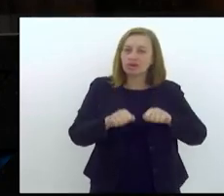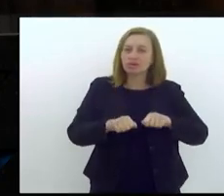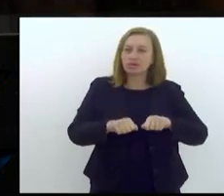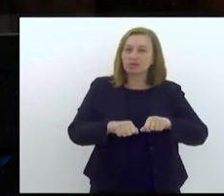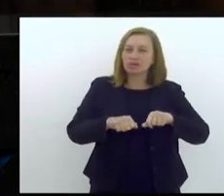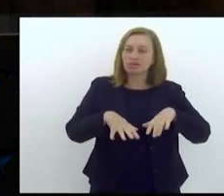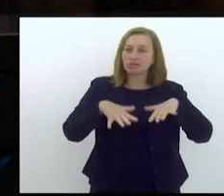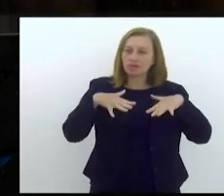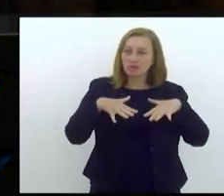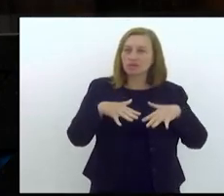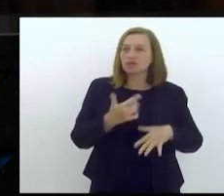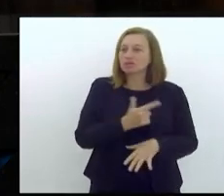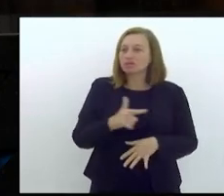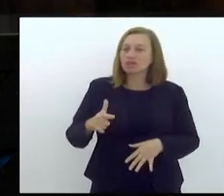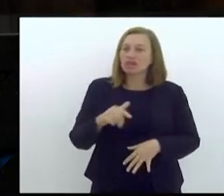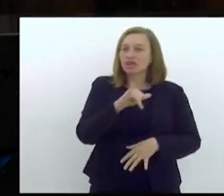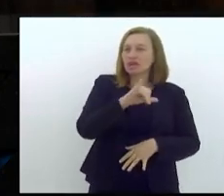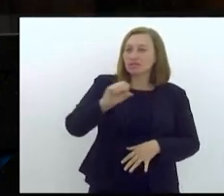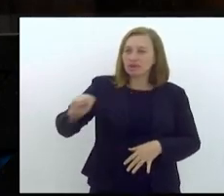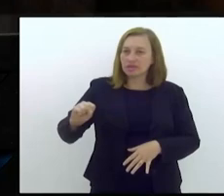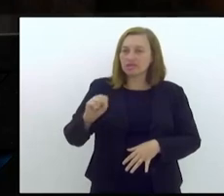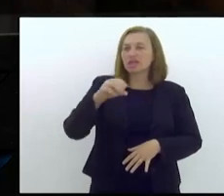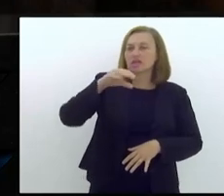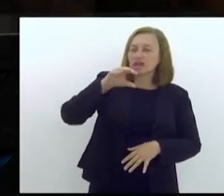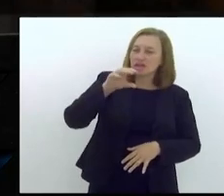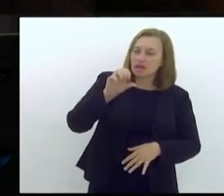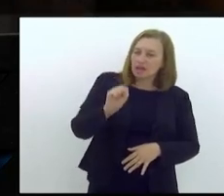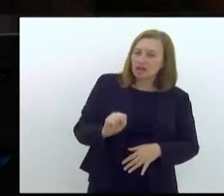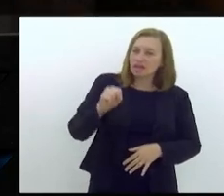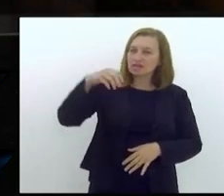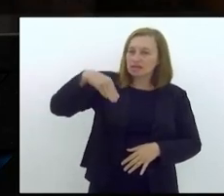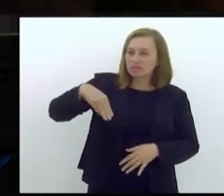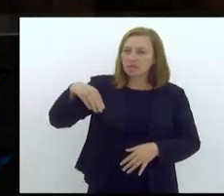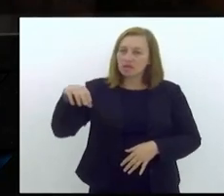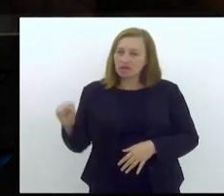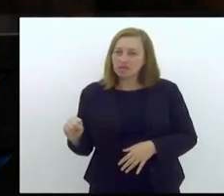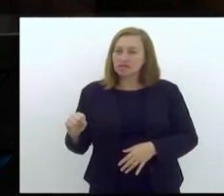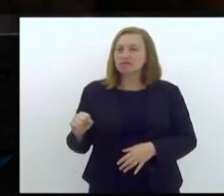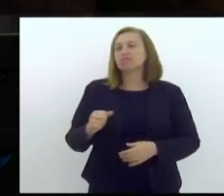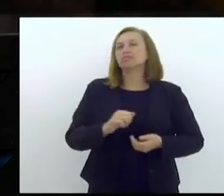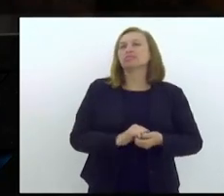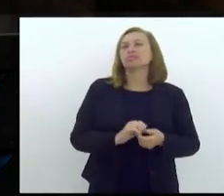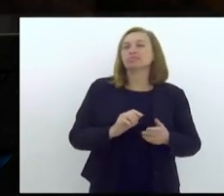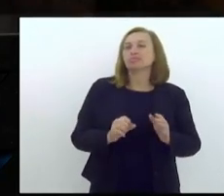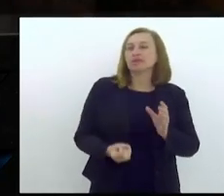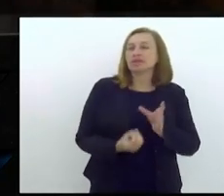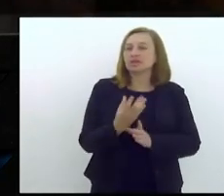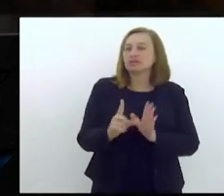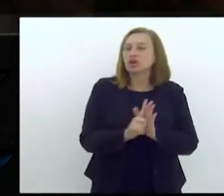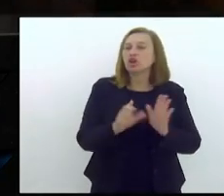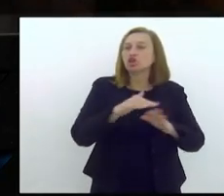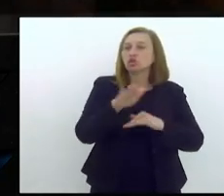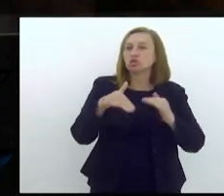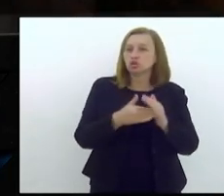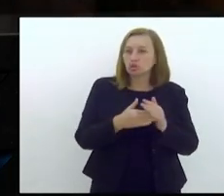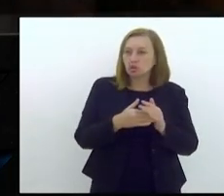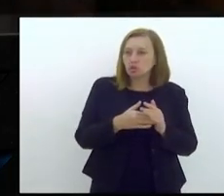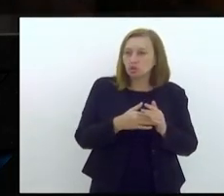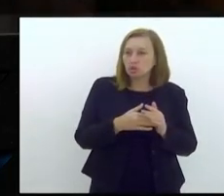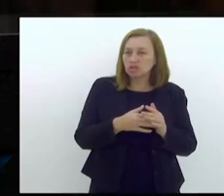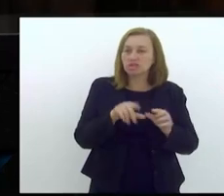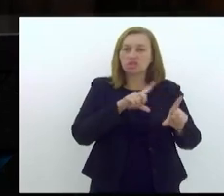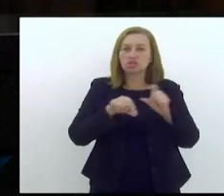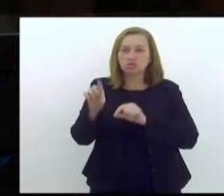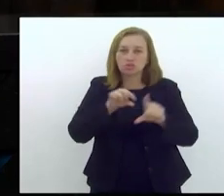não terão mais nem ISS nem SMS para legislarem e toda essa legislação e todas essas